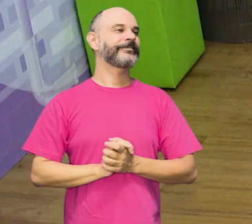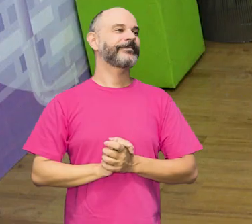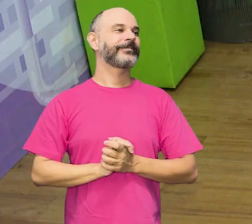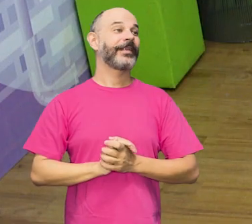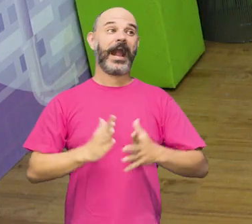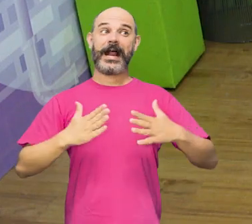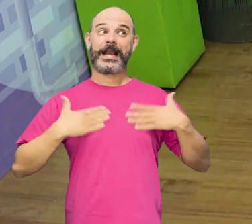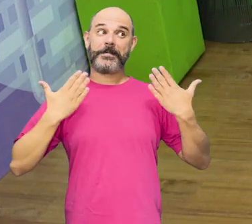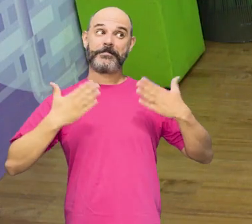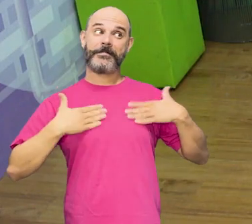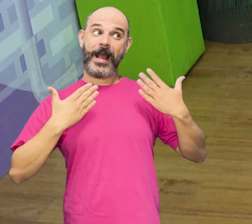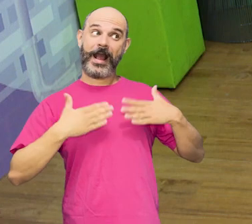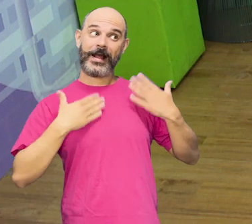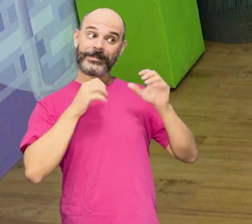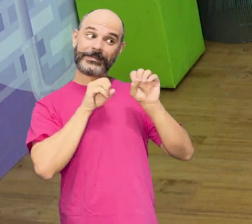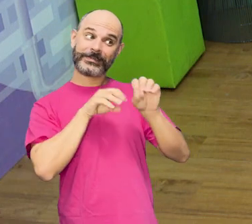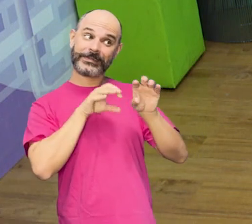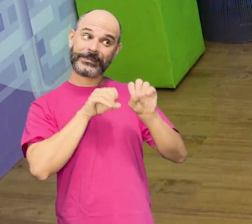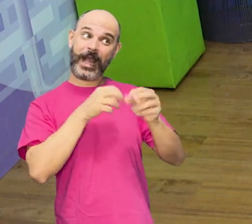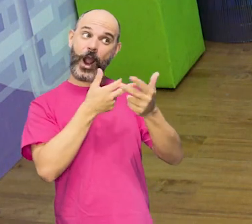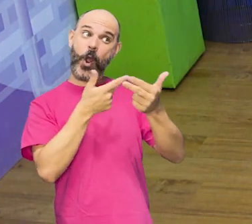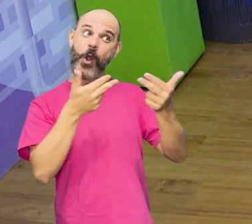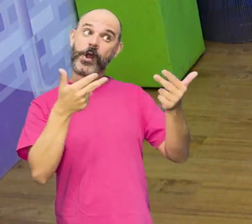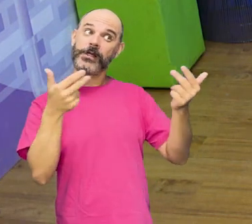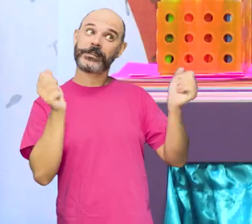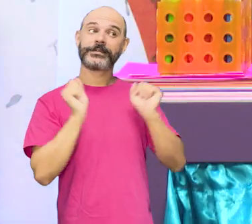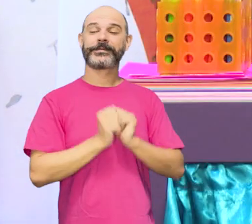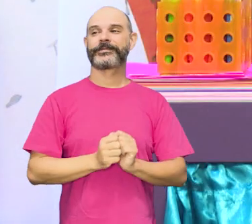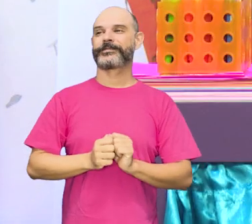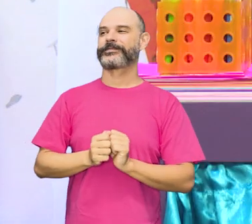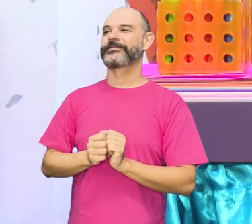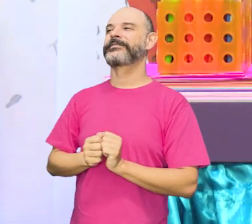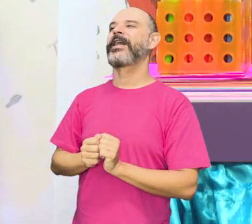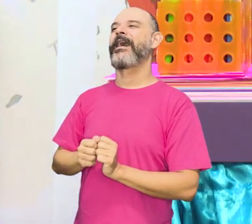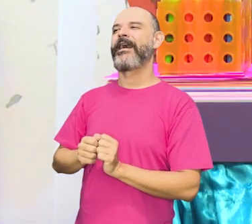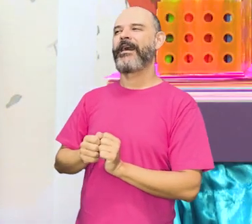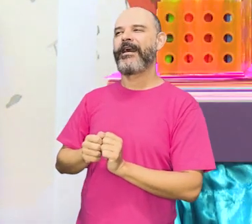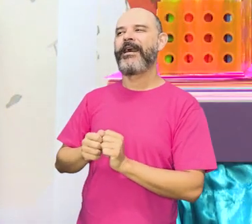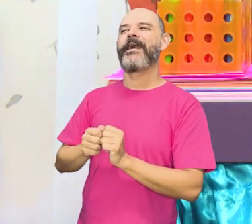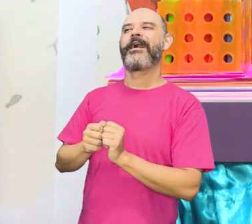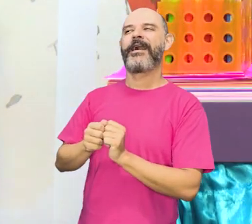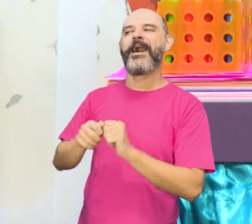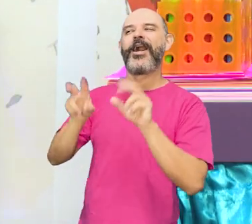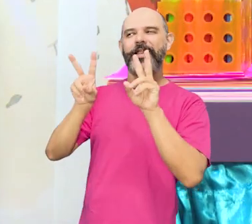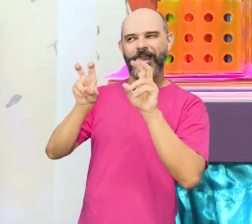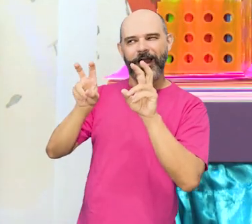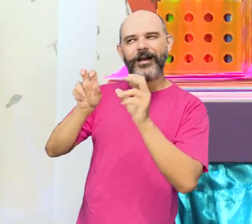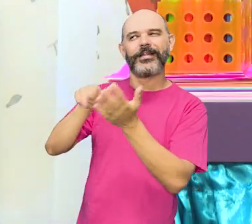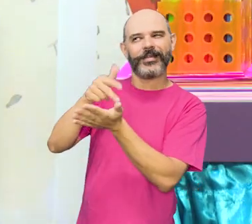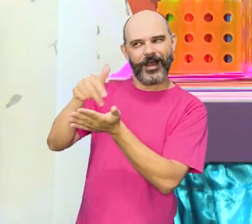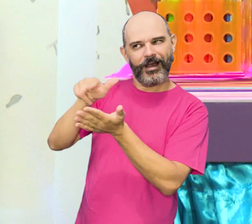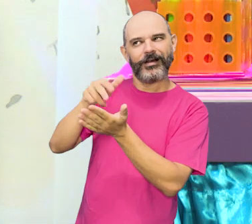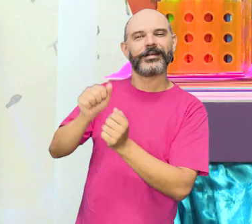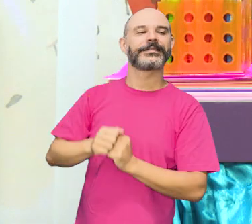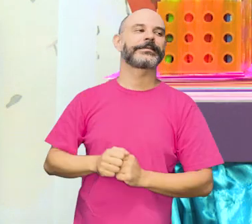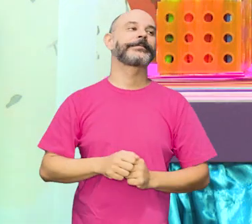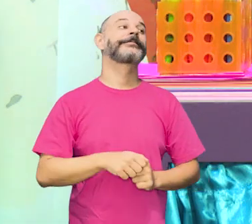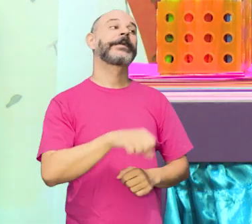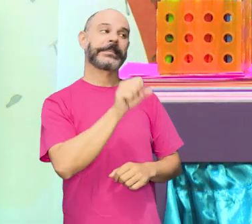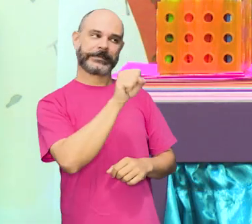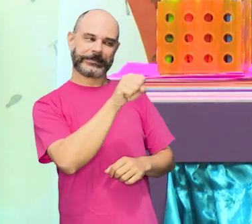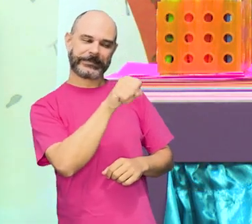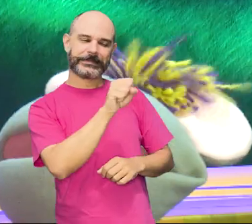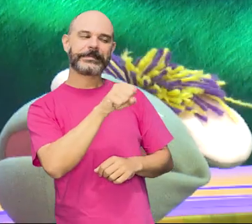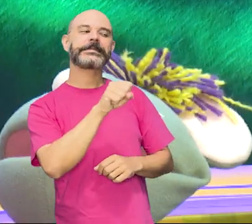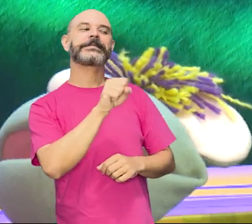isso! E mais animada pra te ensinar coisas novas! Aposto que tem a ver com dança! E você